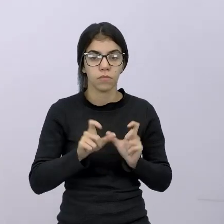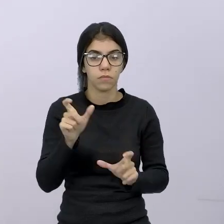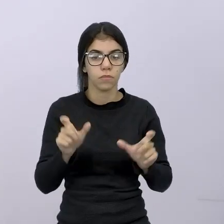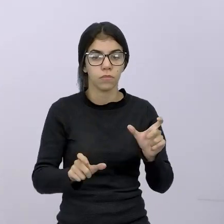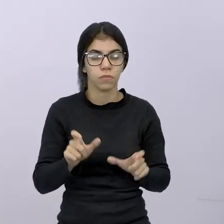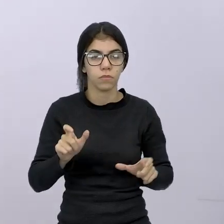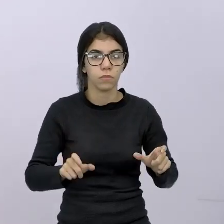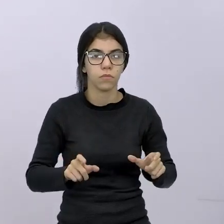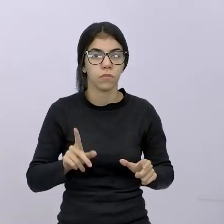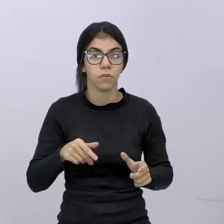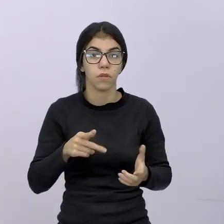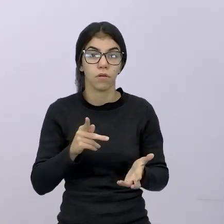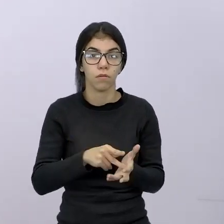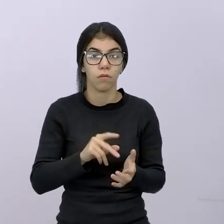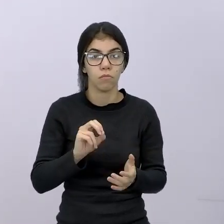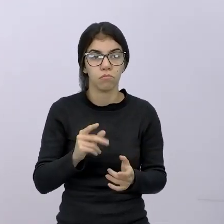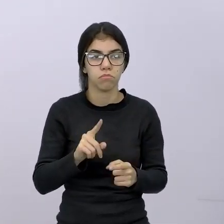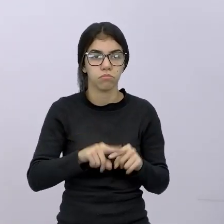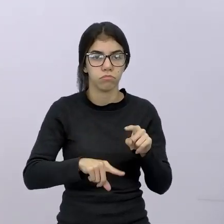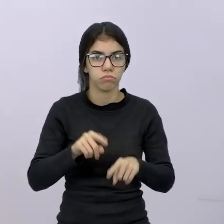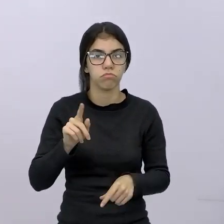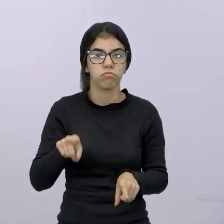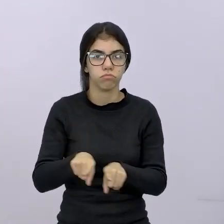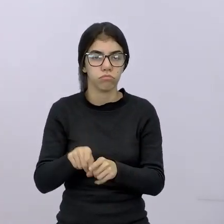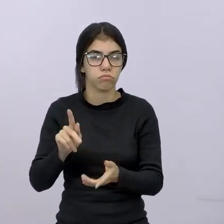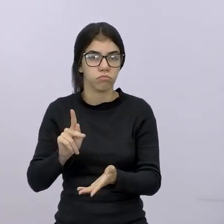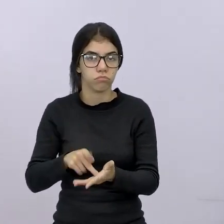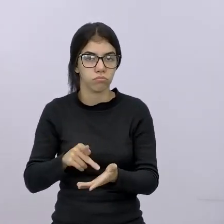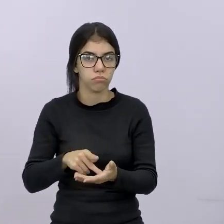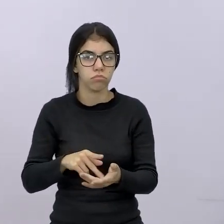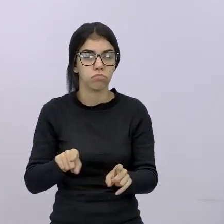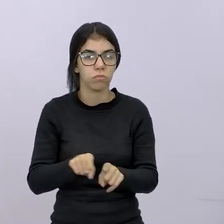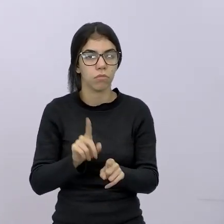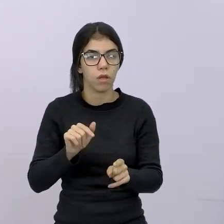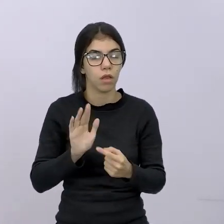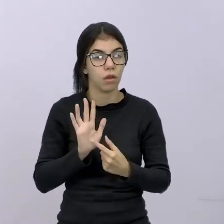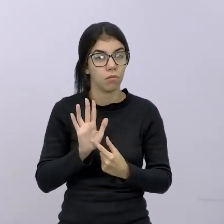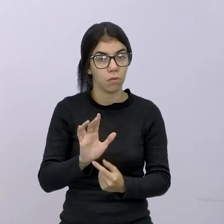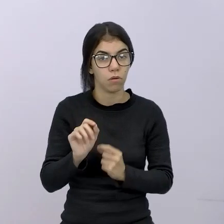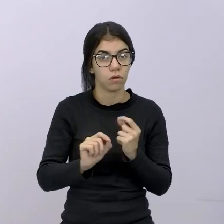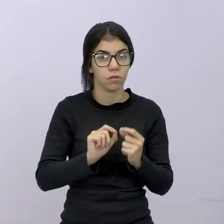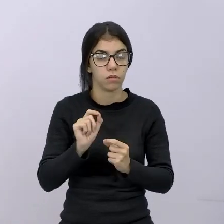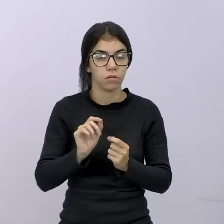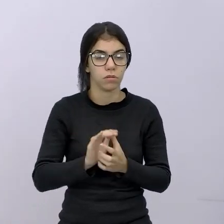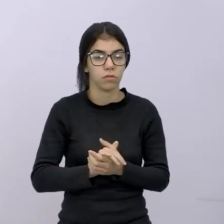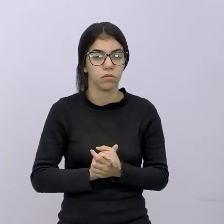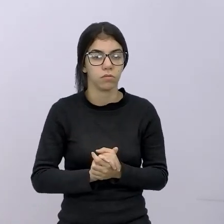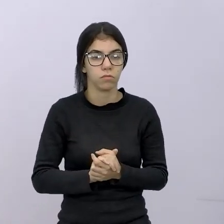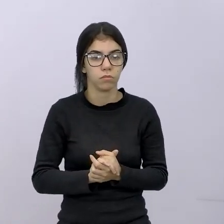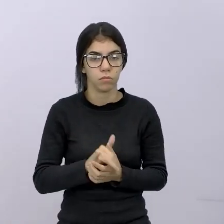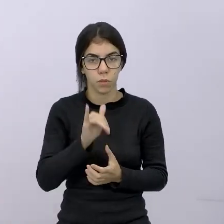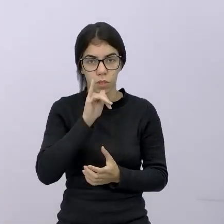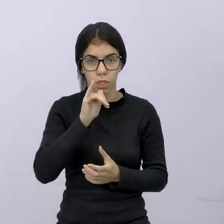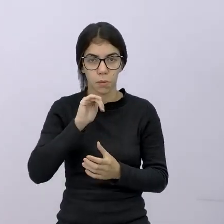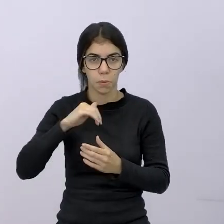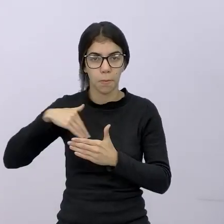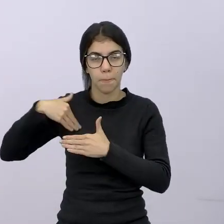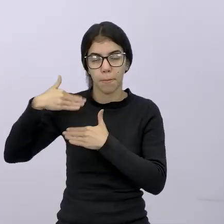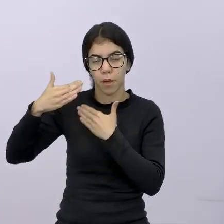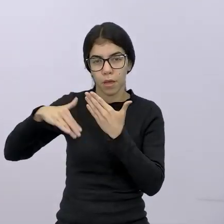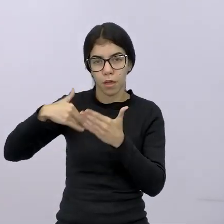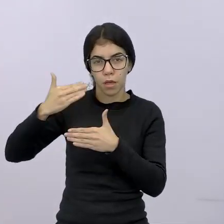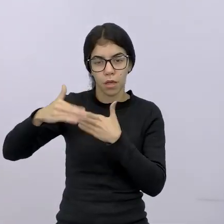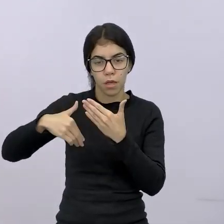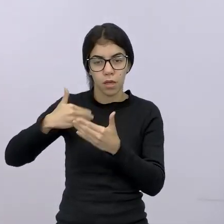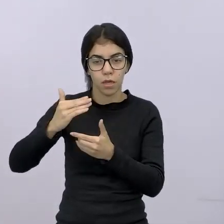pessoa é ou que esse objeto é, na verdade, ele se revela com o passar do tempo, né?